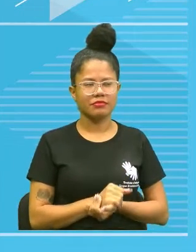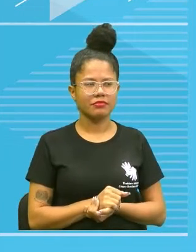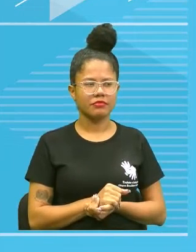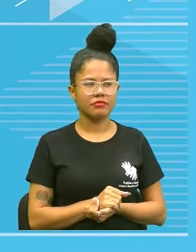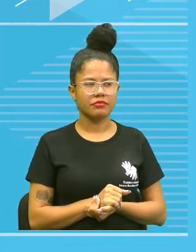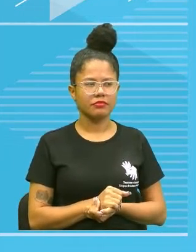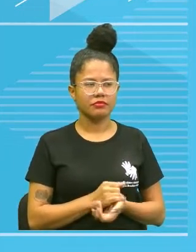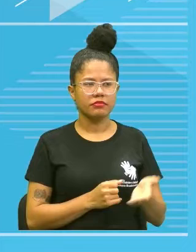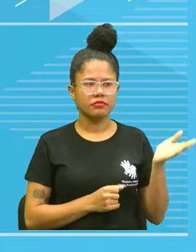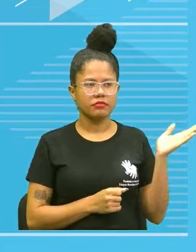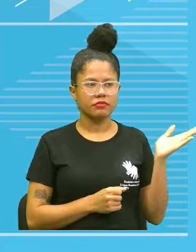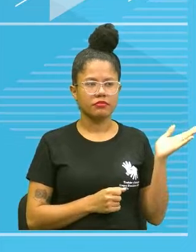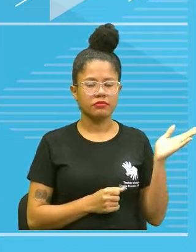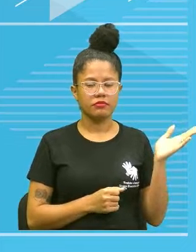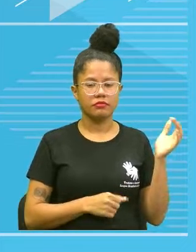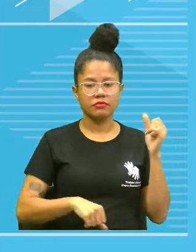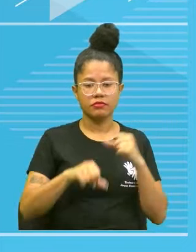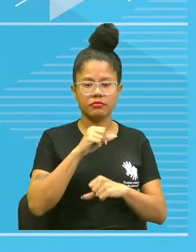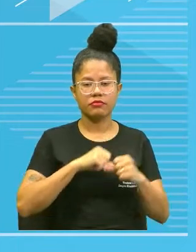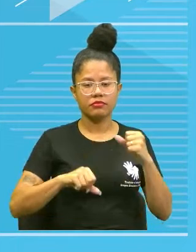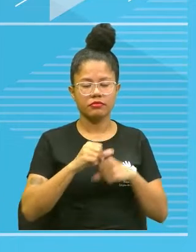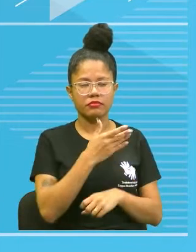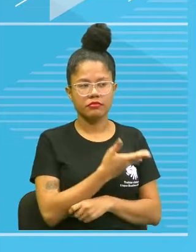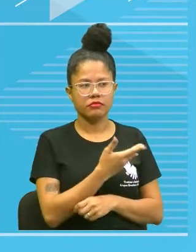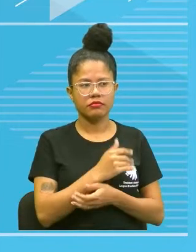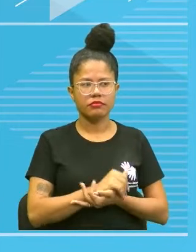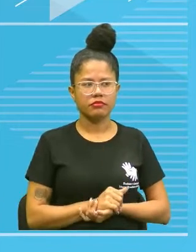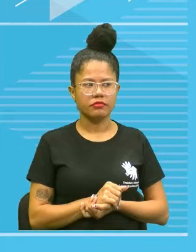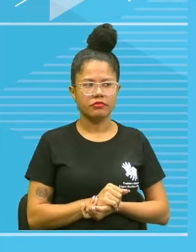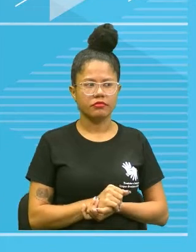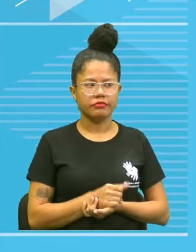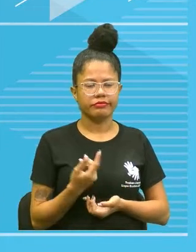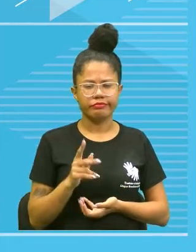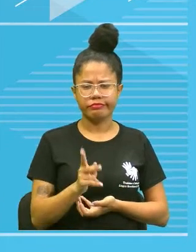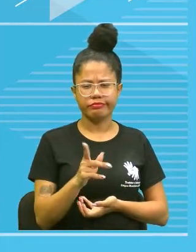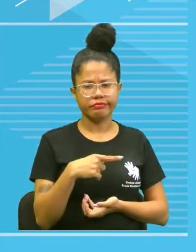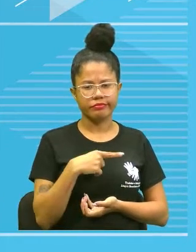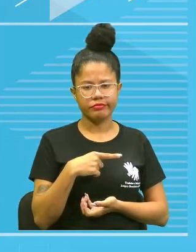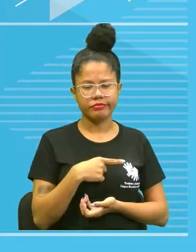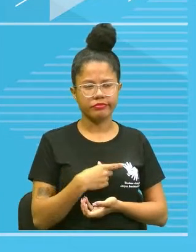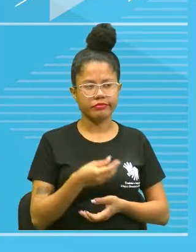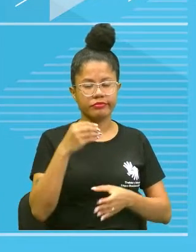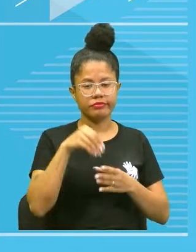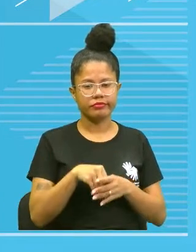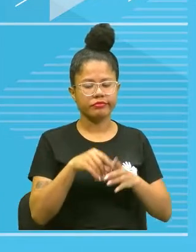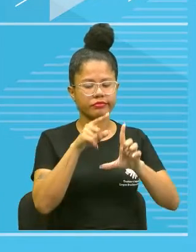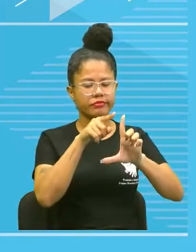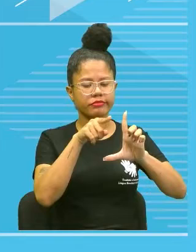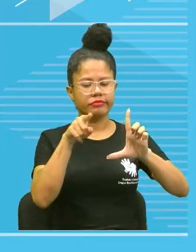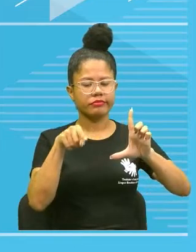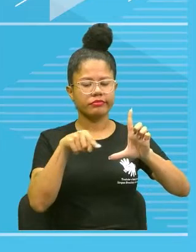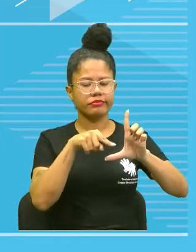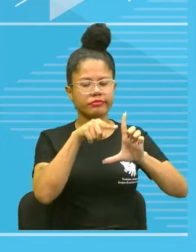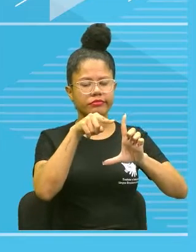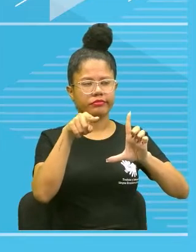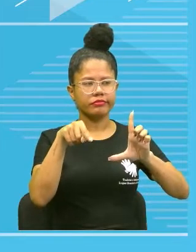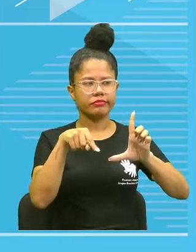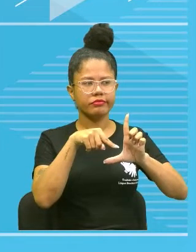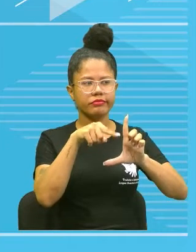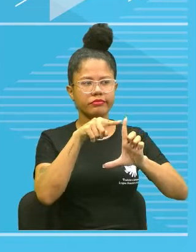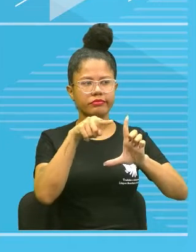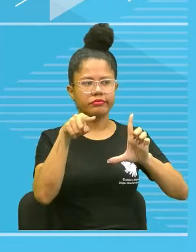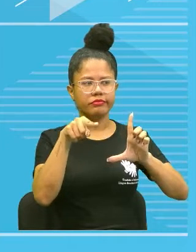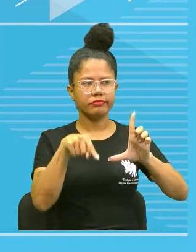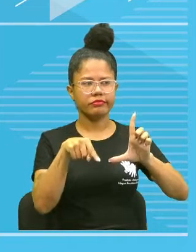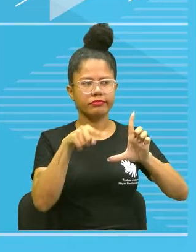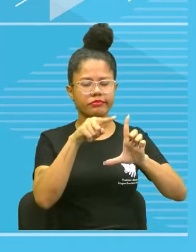Esse tipo de transformação, ela é repetida dentro desse gráfico quando o meu ciclo não é